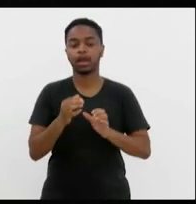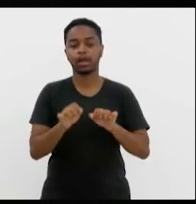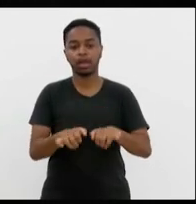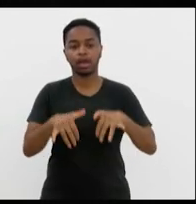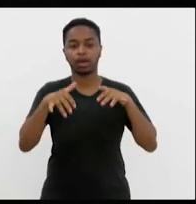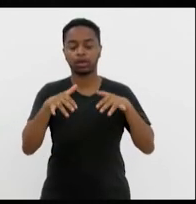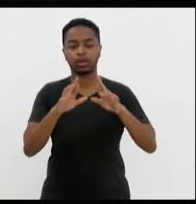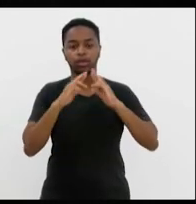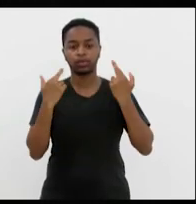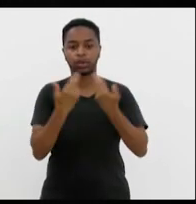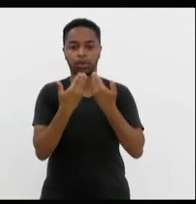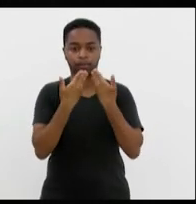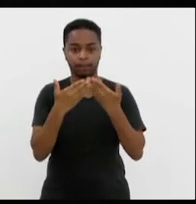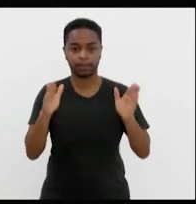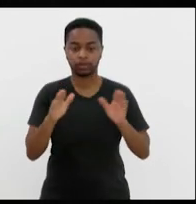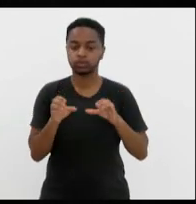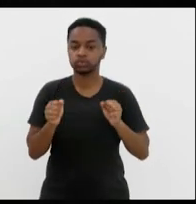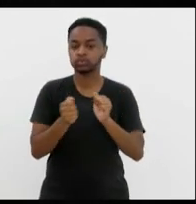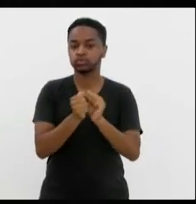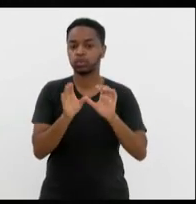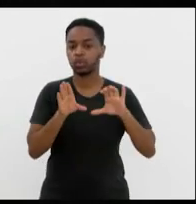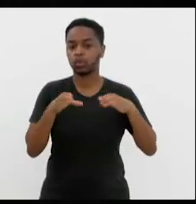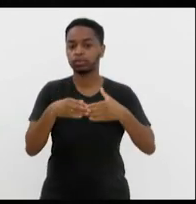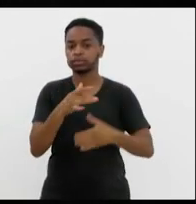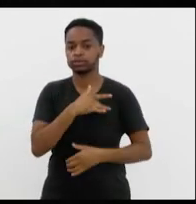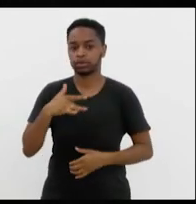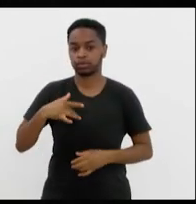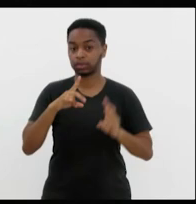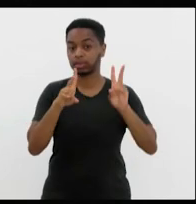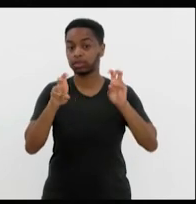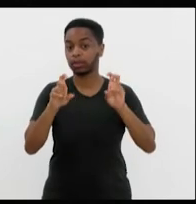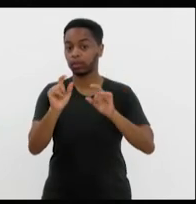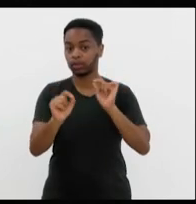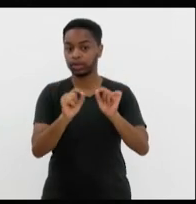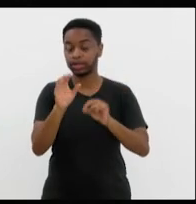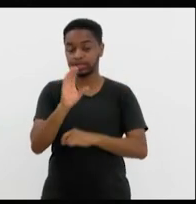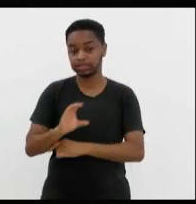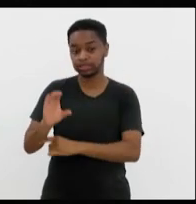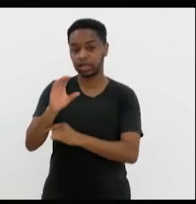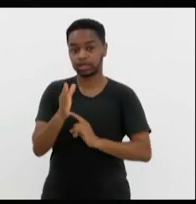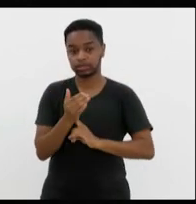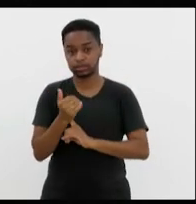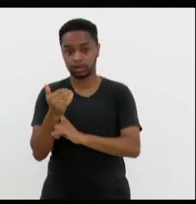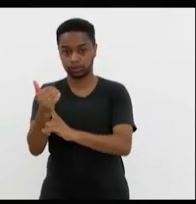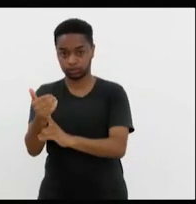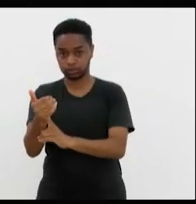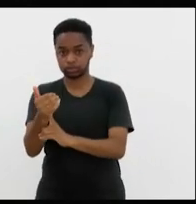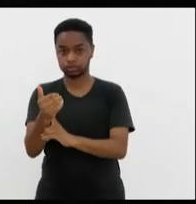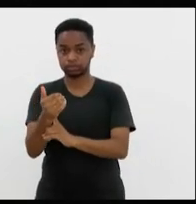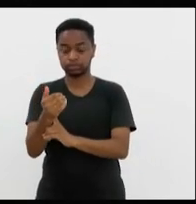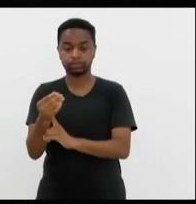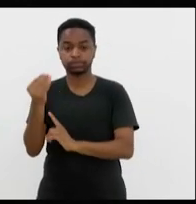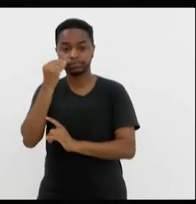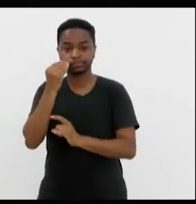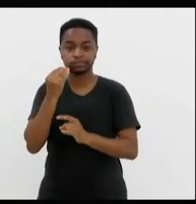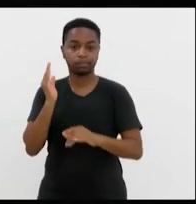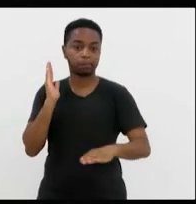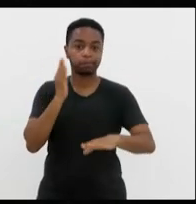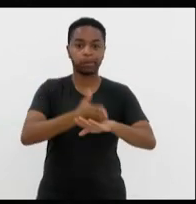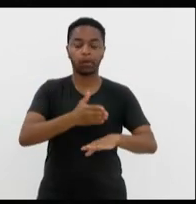conjunto com a Comissão da Saúde, cujo tema será Ciência e Tecnologia no Combate à